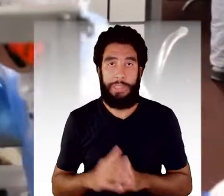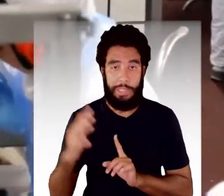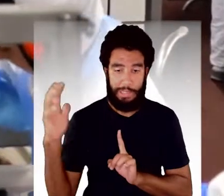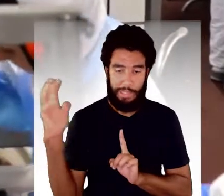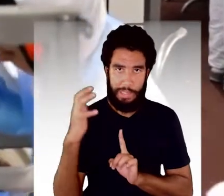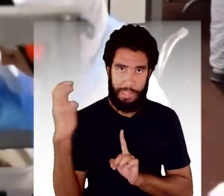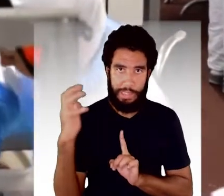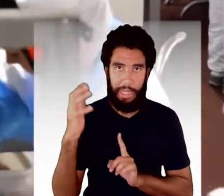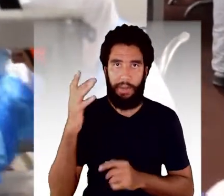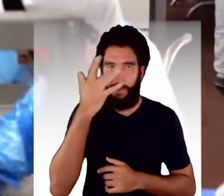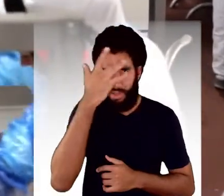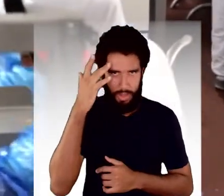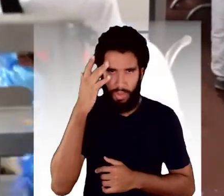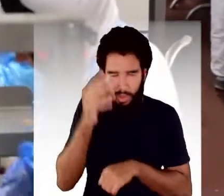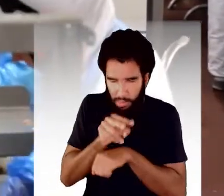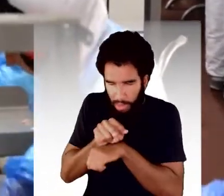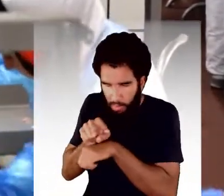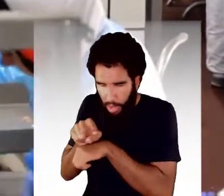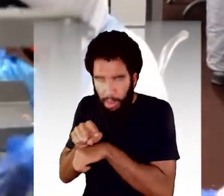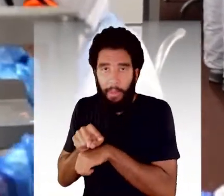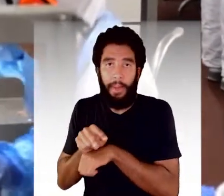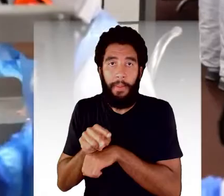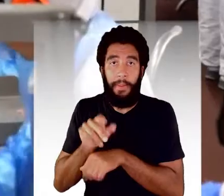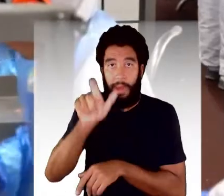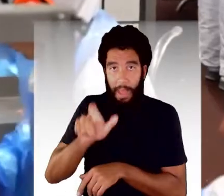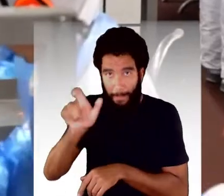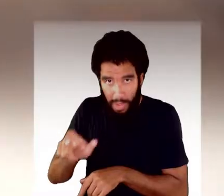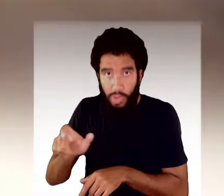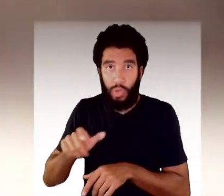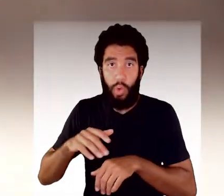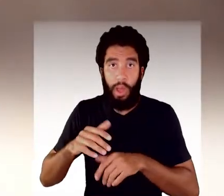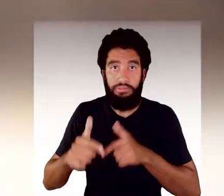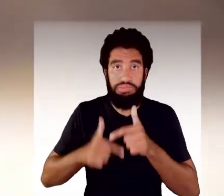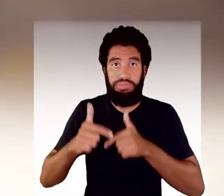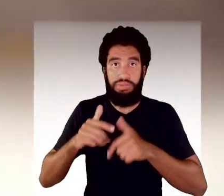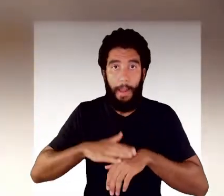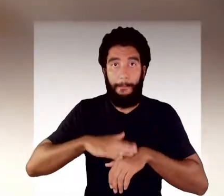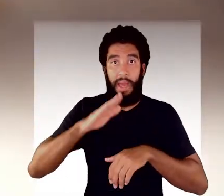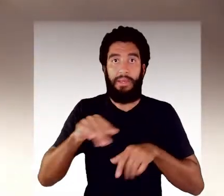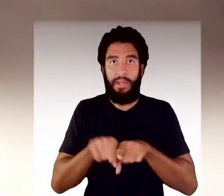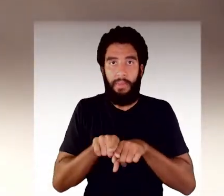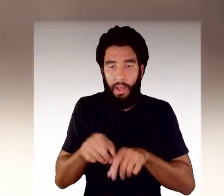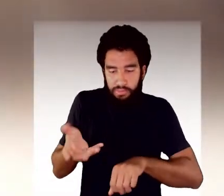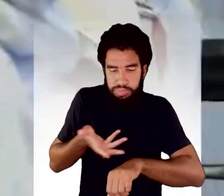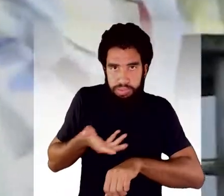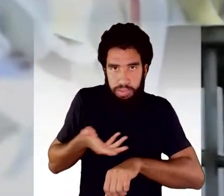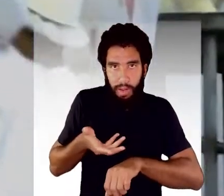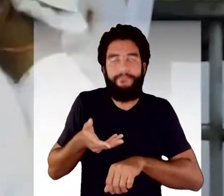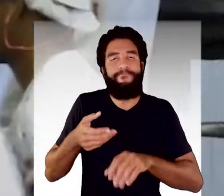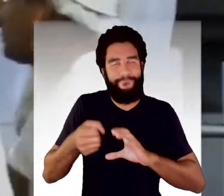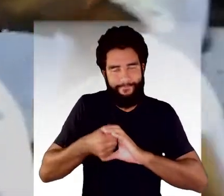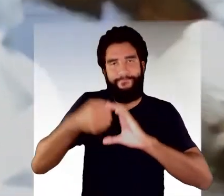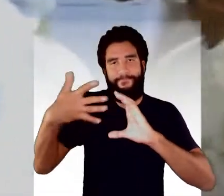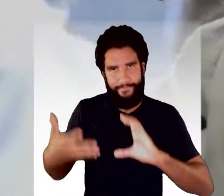pressão psicológica por parte dos supervisores da empresa para que os trabalhadores produzam mais e cada vez mais rápido é uma